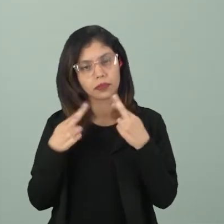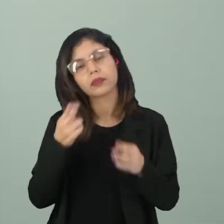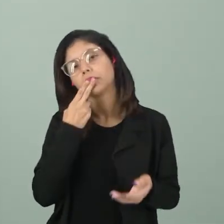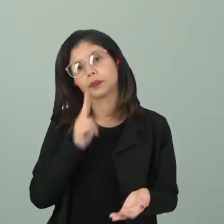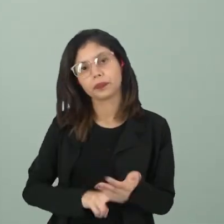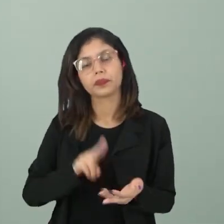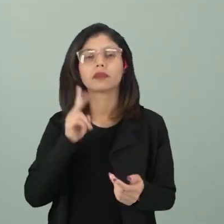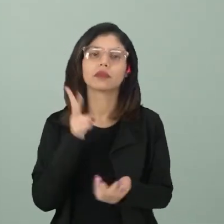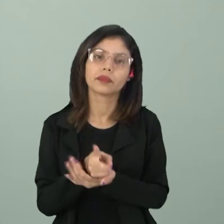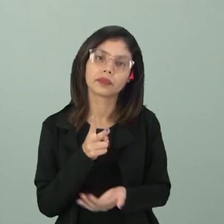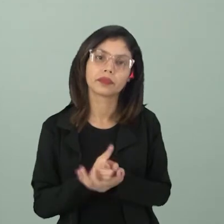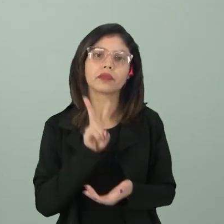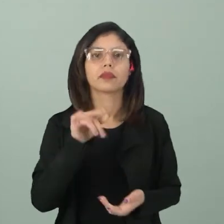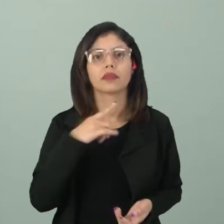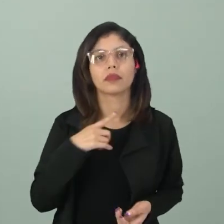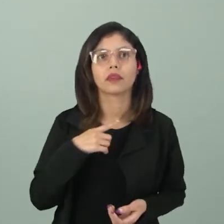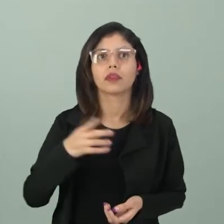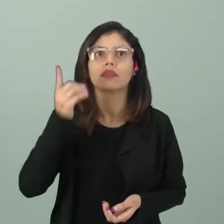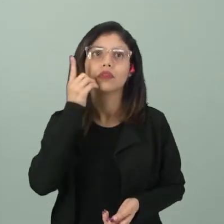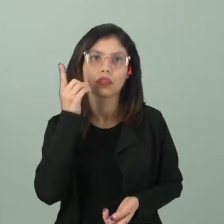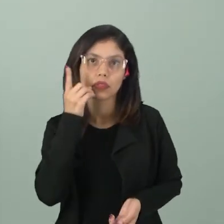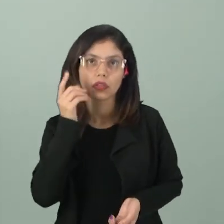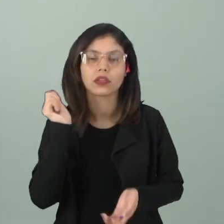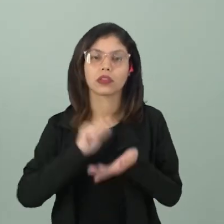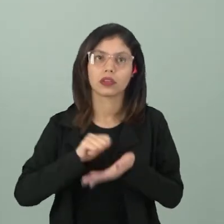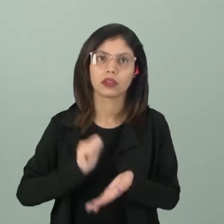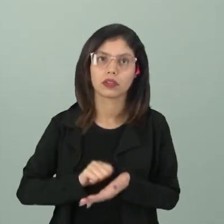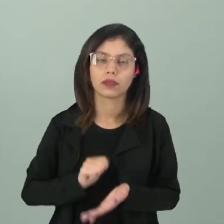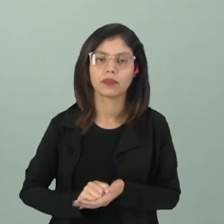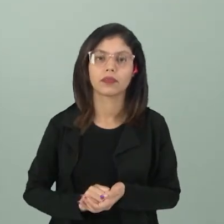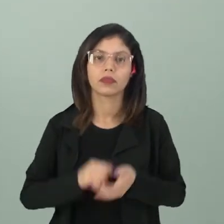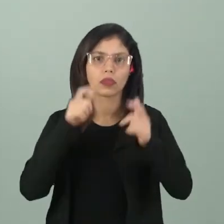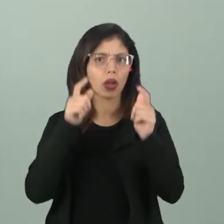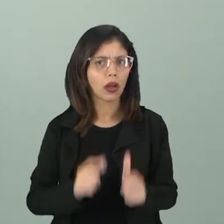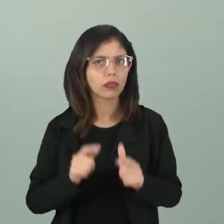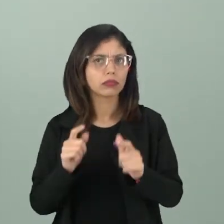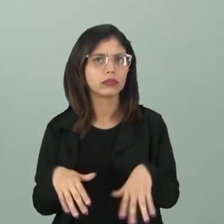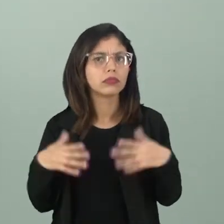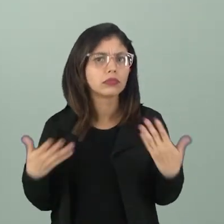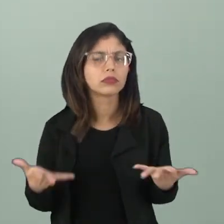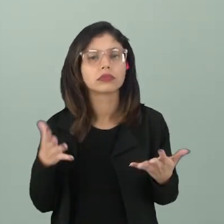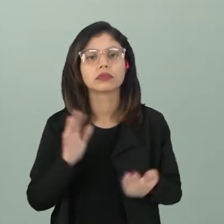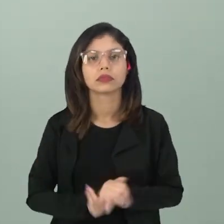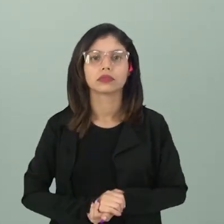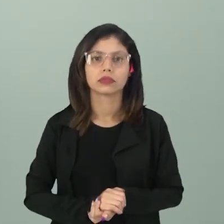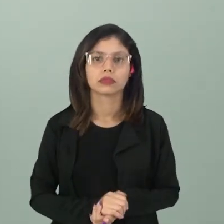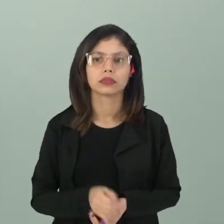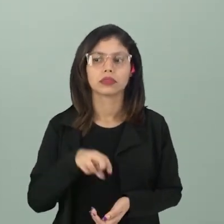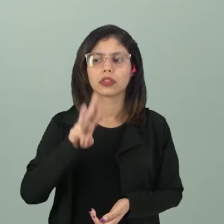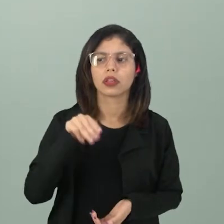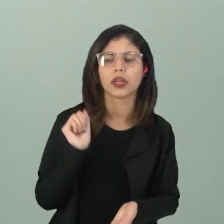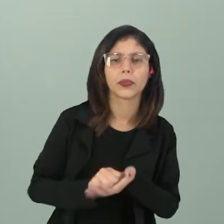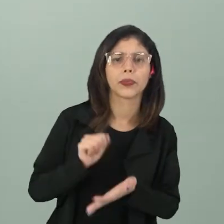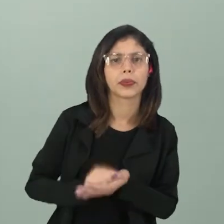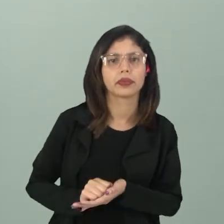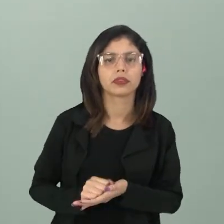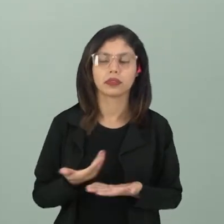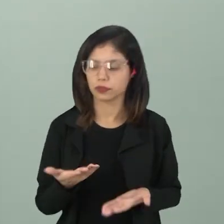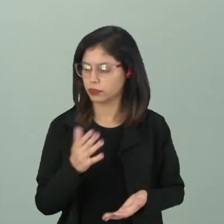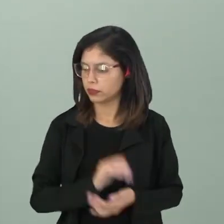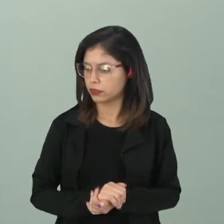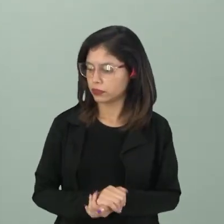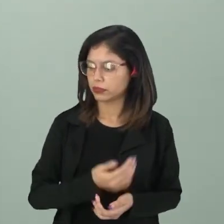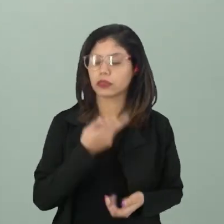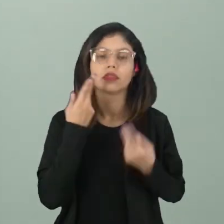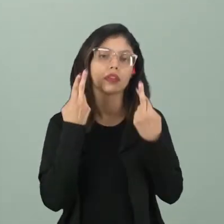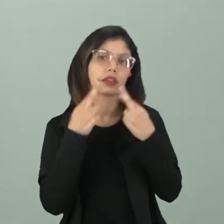reclamação, mas ao mesmo tempo você vai colocar a data que você escreveu, de onde você está escrevendo e quem é você. Você vai se identificar